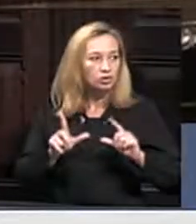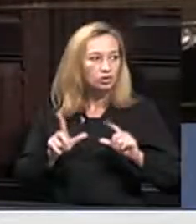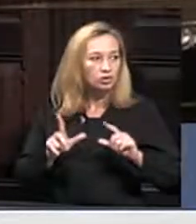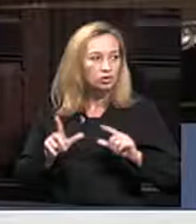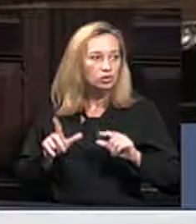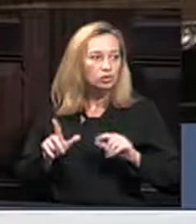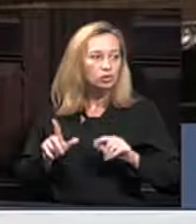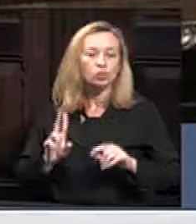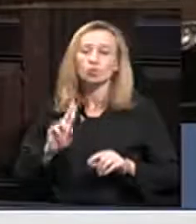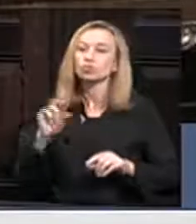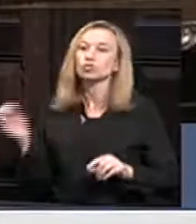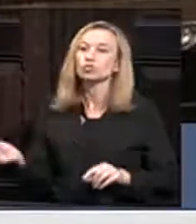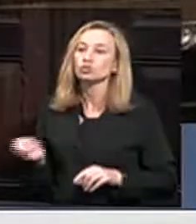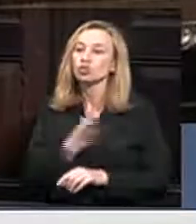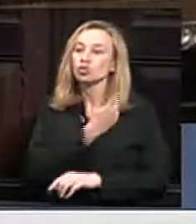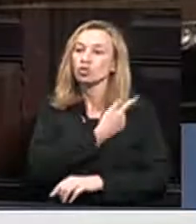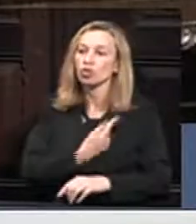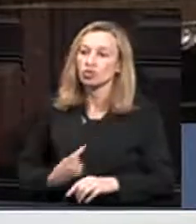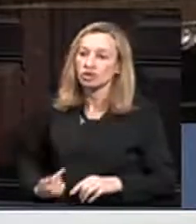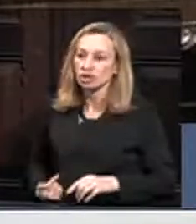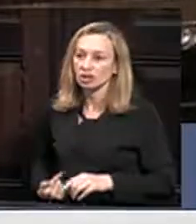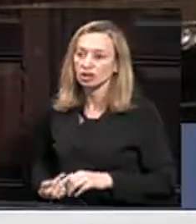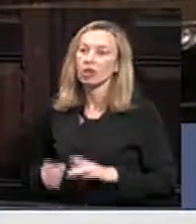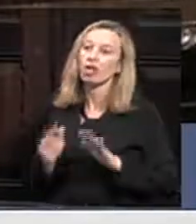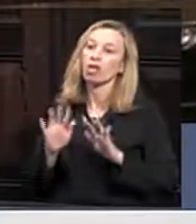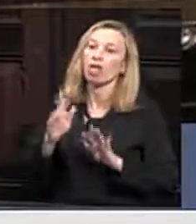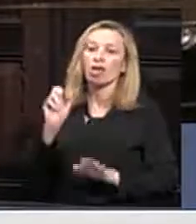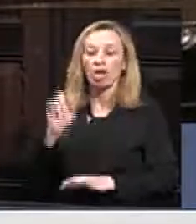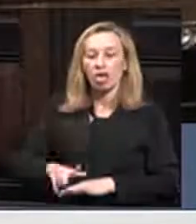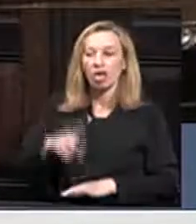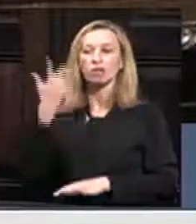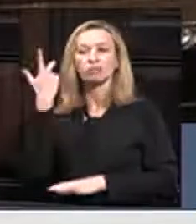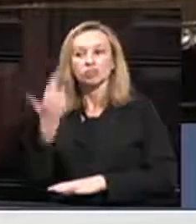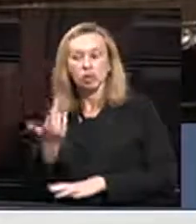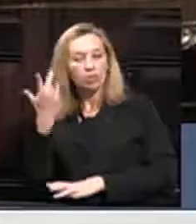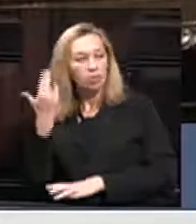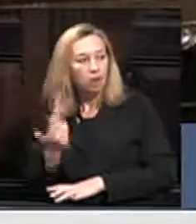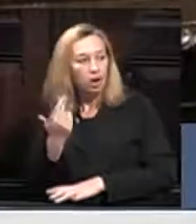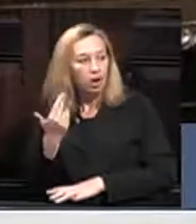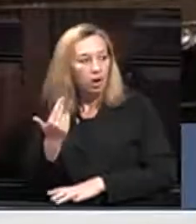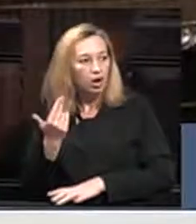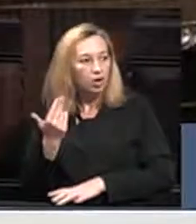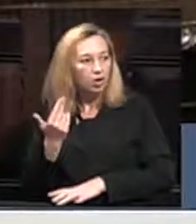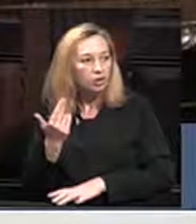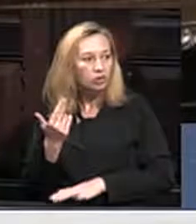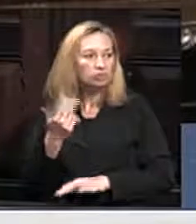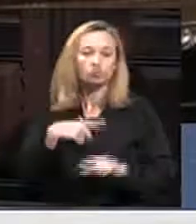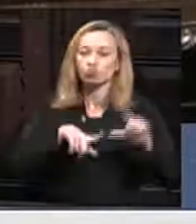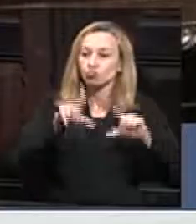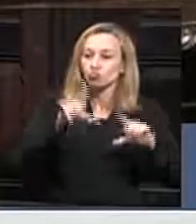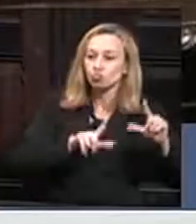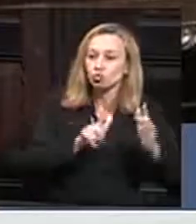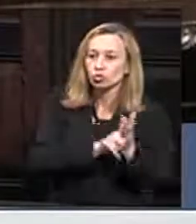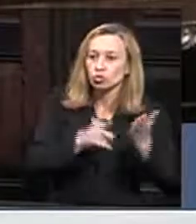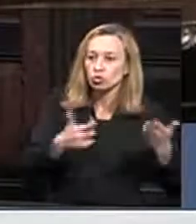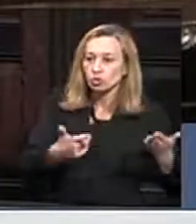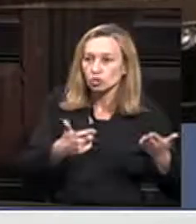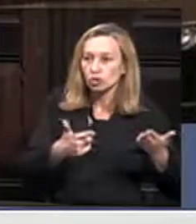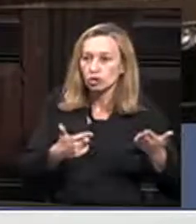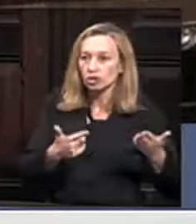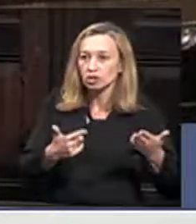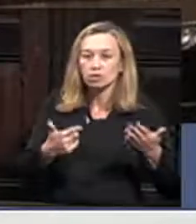novo governador. É natural e legítimo que os jornais deem